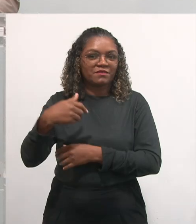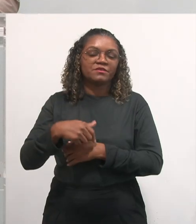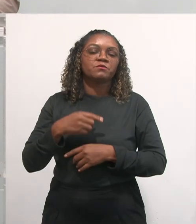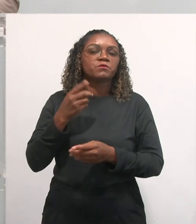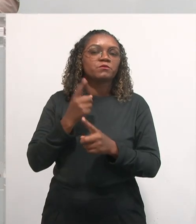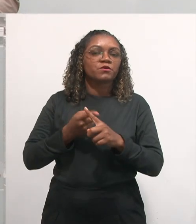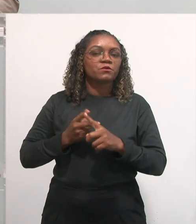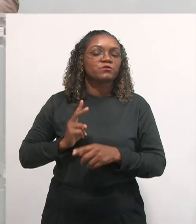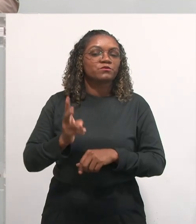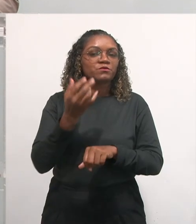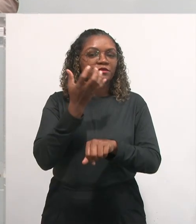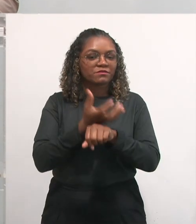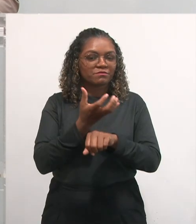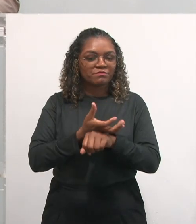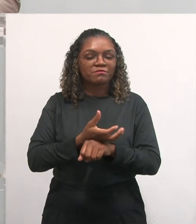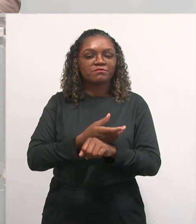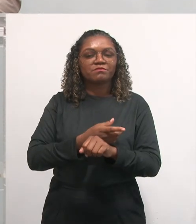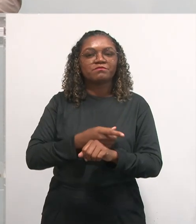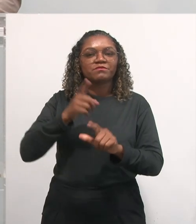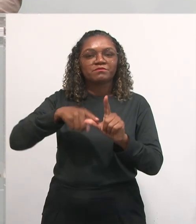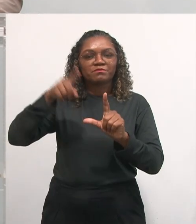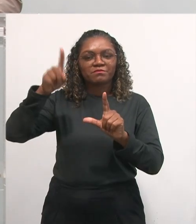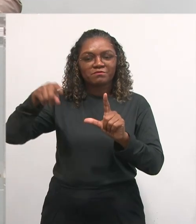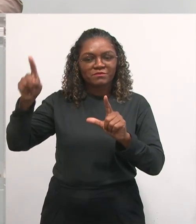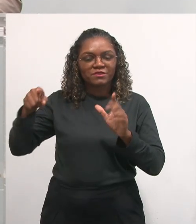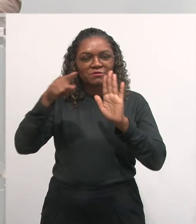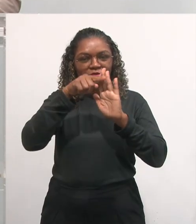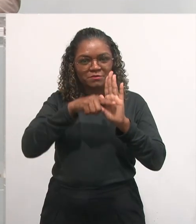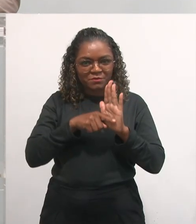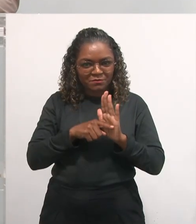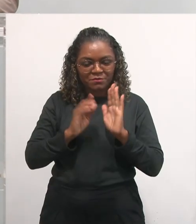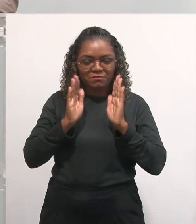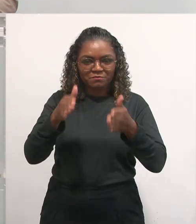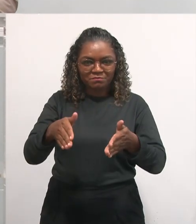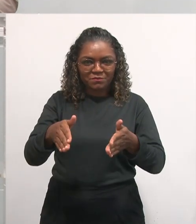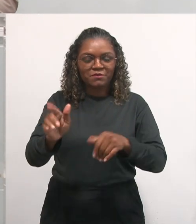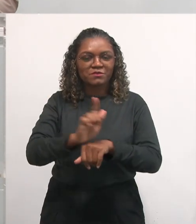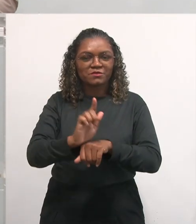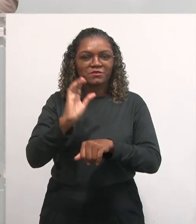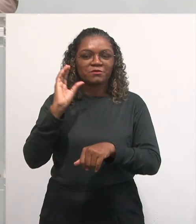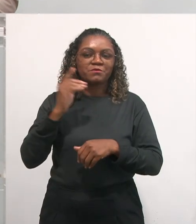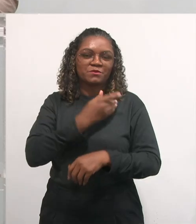continuidade à nossa disciplina Estatística e Indicadores Aplicados à Gestão Públicos. Beleza, pessoal?